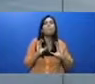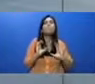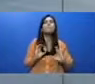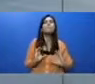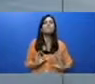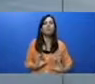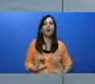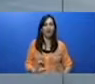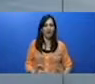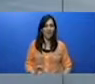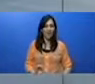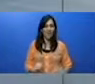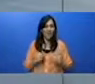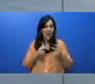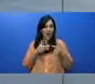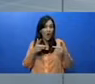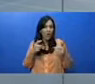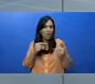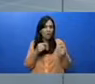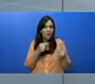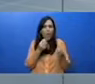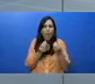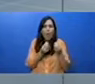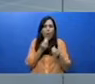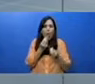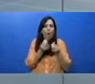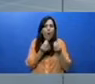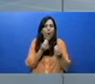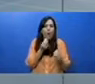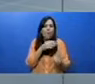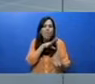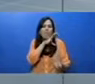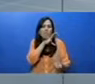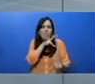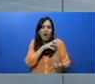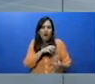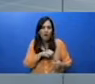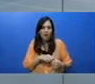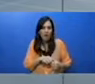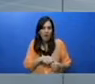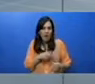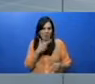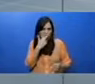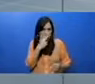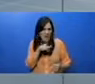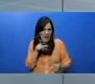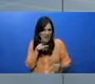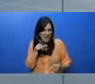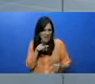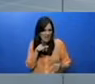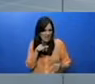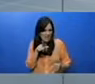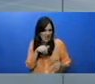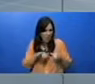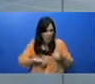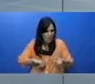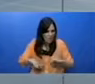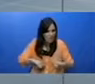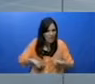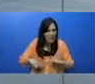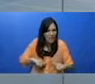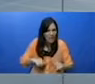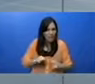os aspectos físicos do animal. Observar, esse animal tem sinal de maus trato? Esse animal está